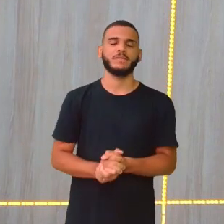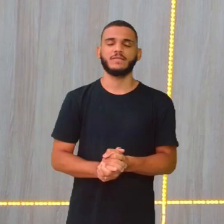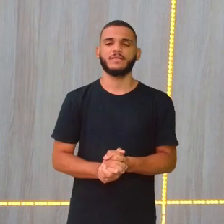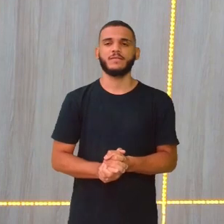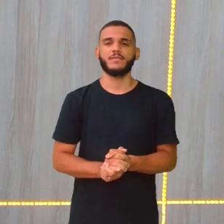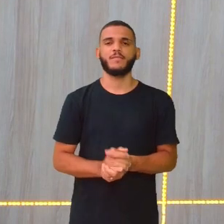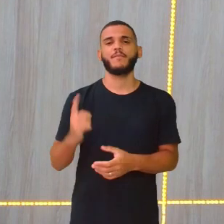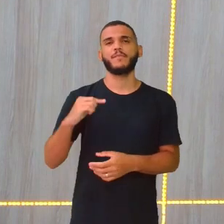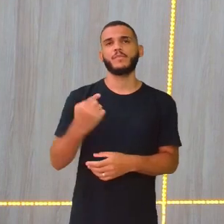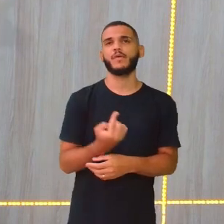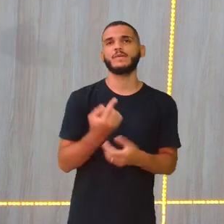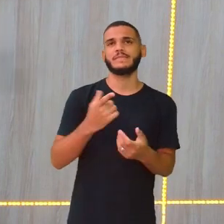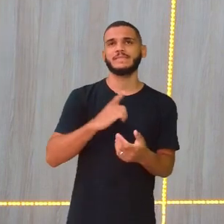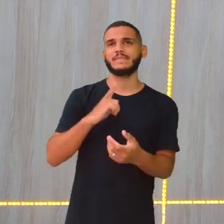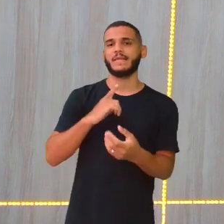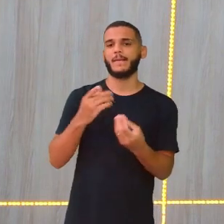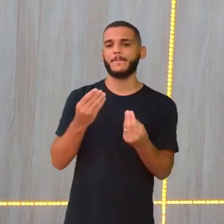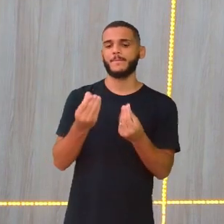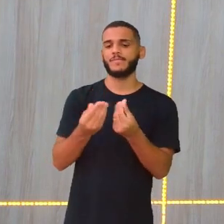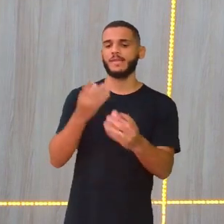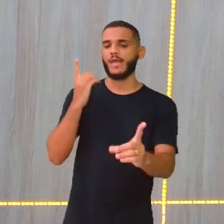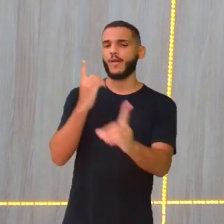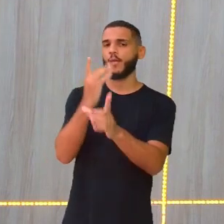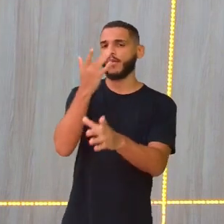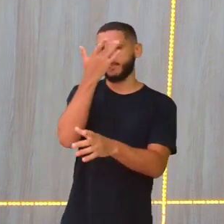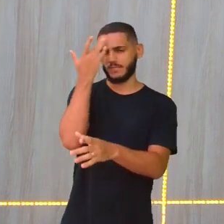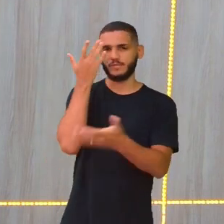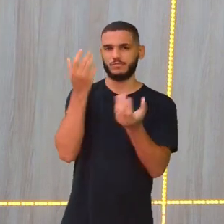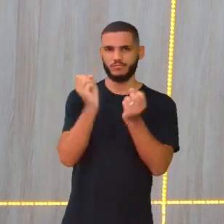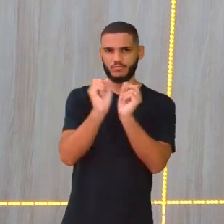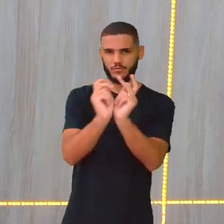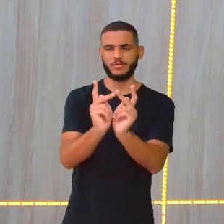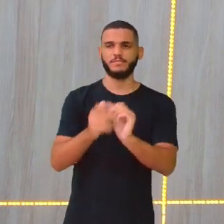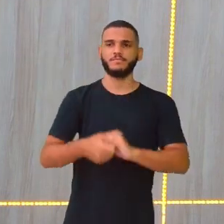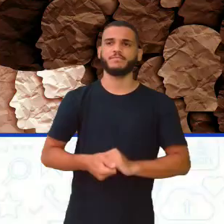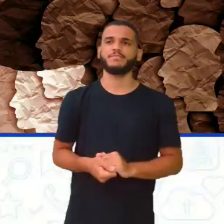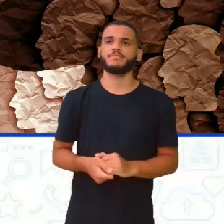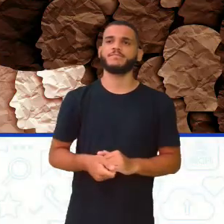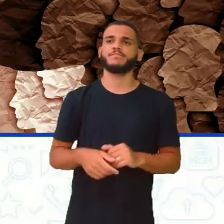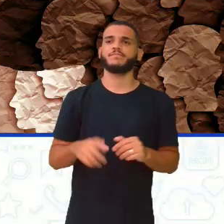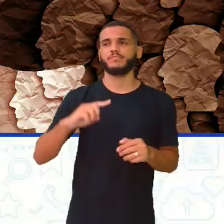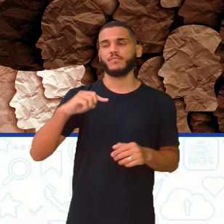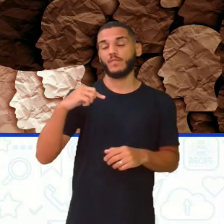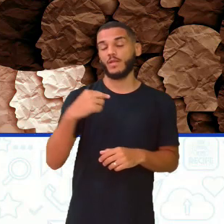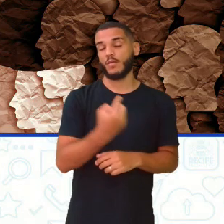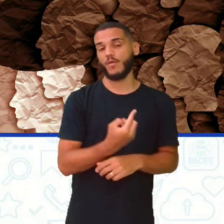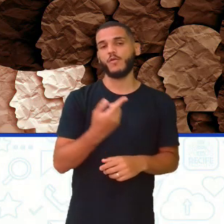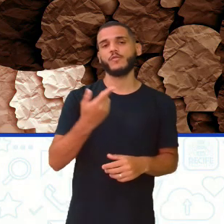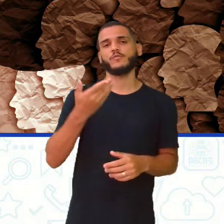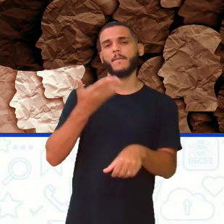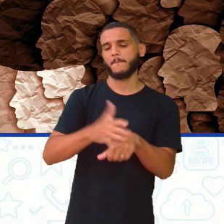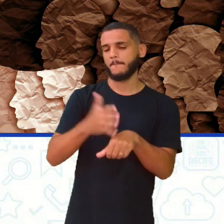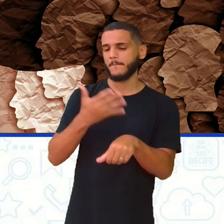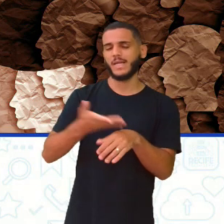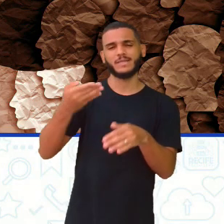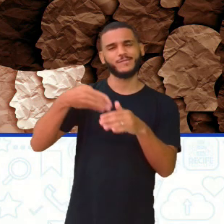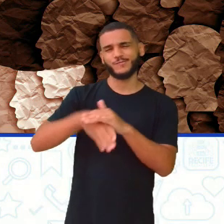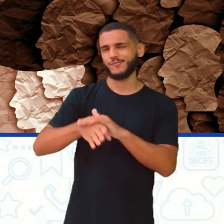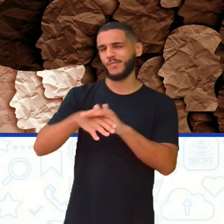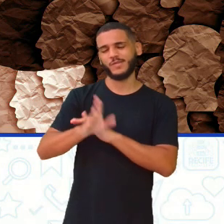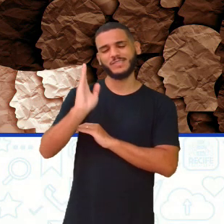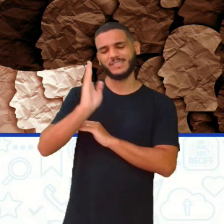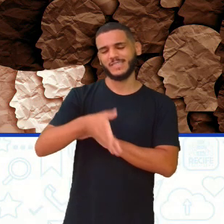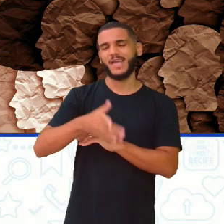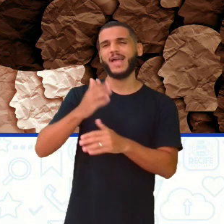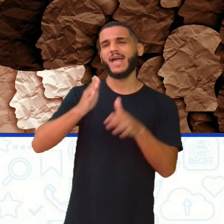se depara com determinadas pessoas, né? Estamos tão habituados com esse tipo de comportamento que muitas